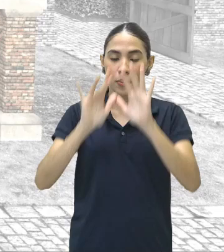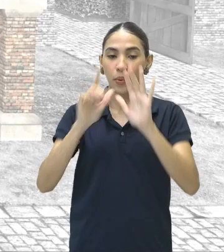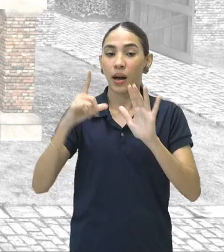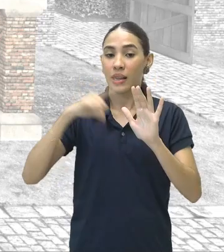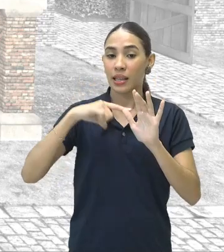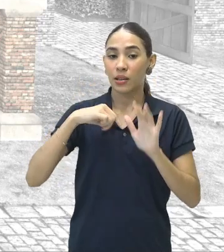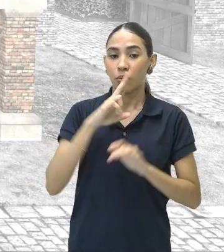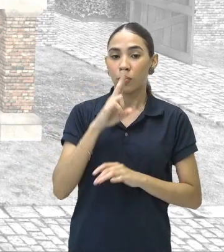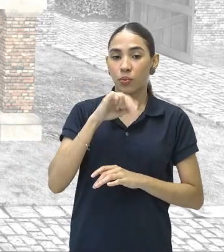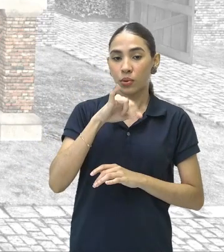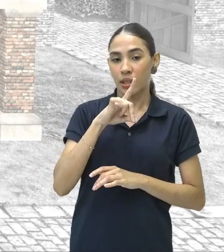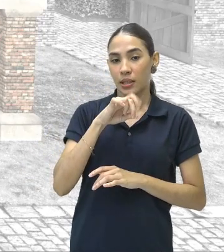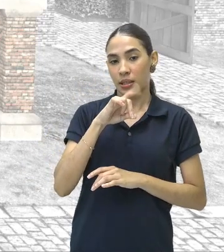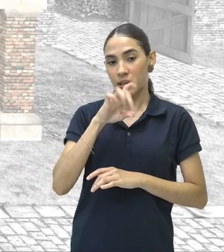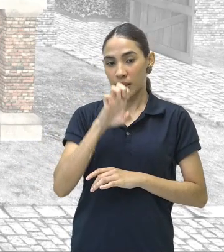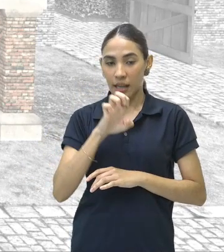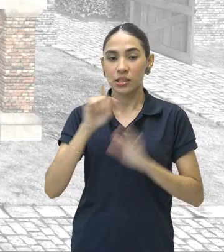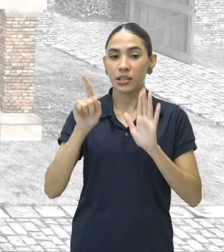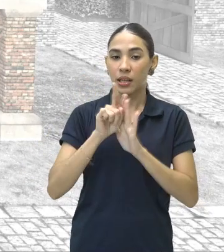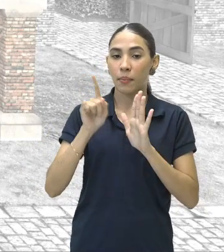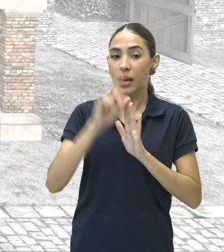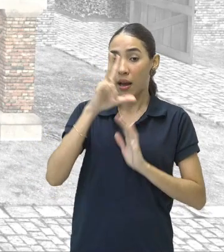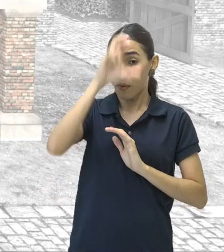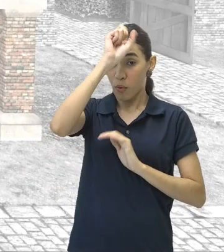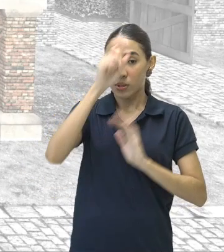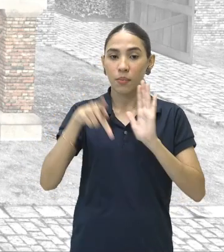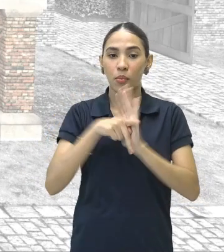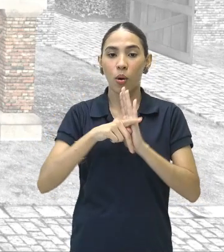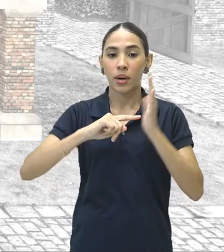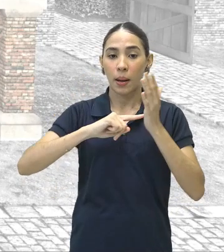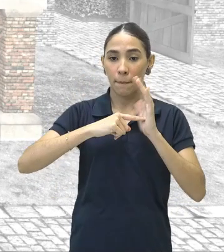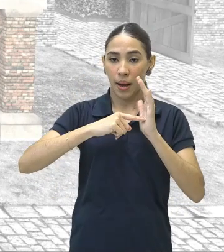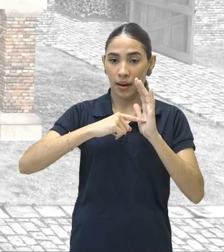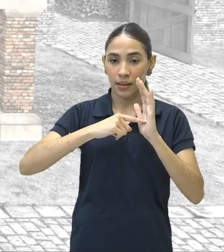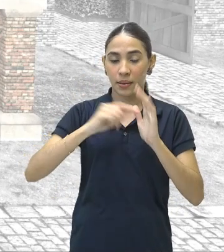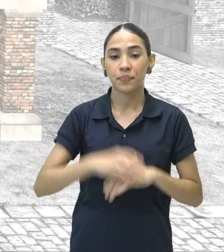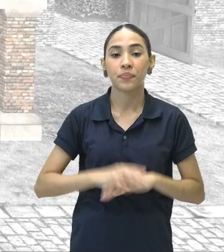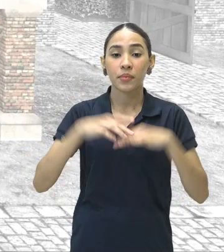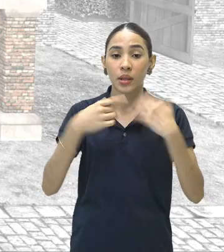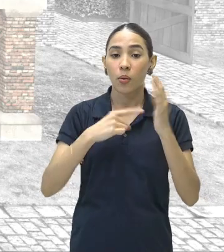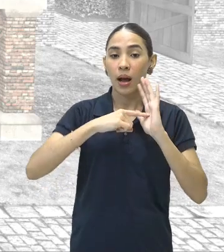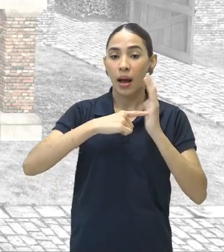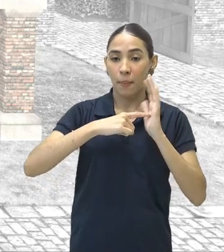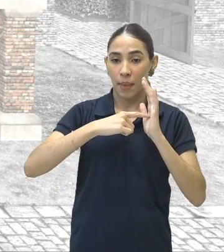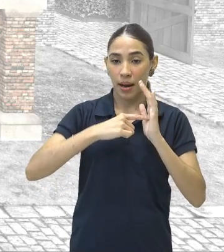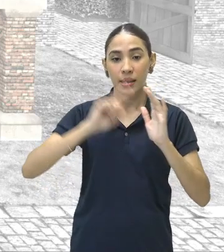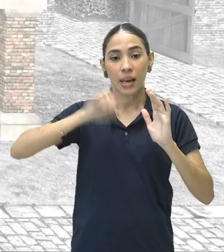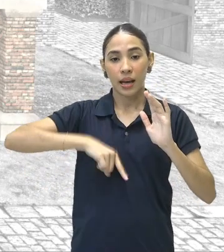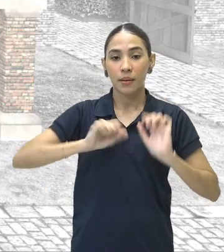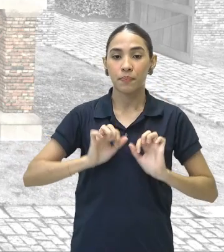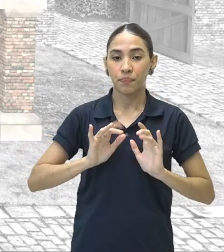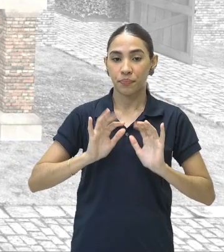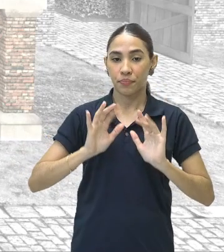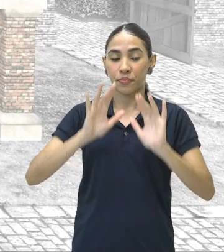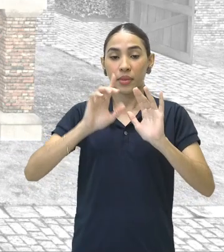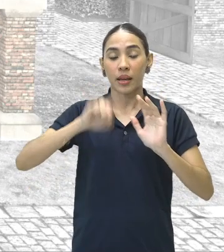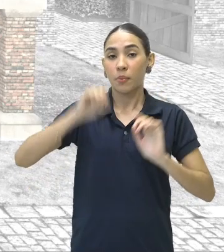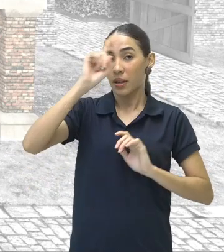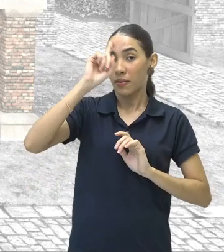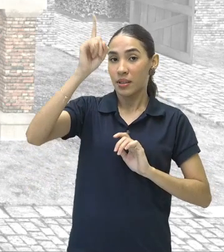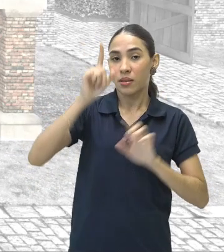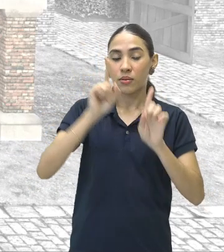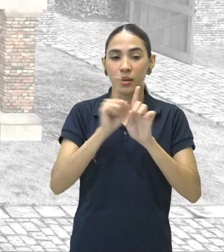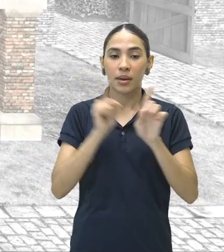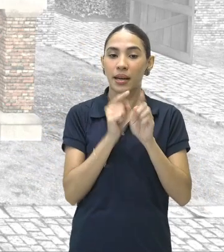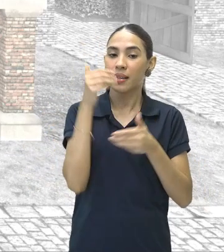para determinar a potência de uma máquina. A máquina a vapor é uma invenção que